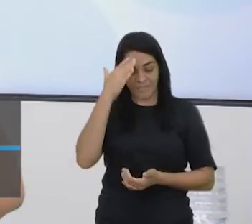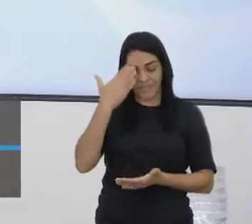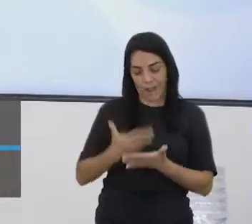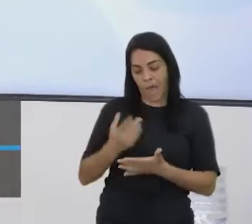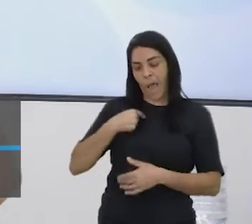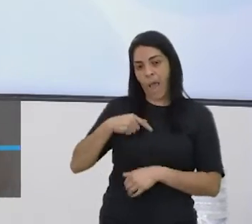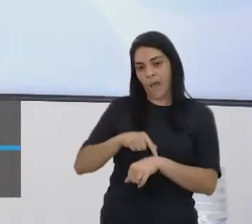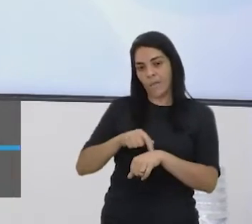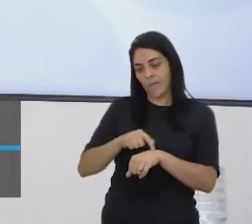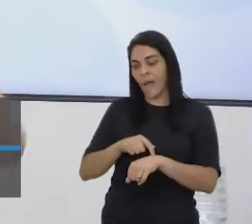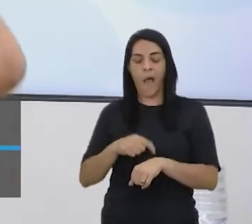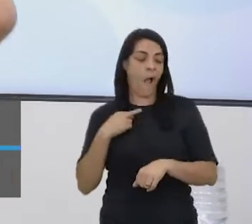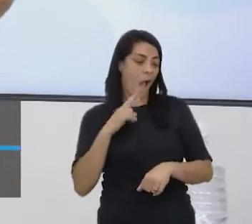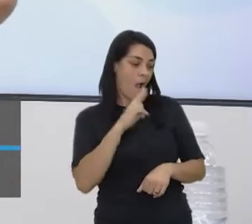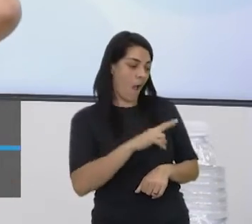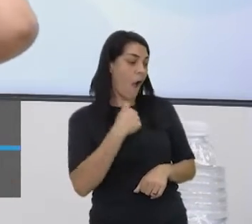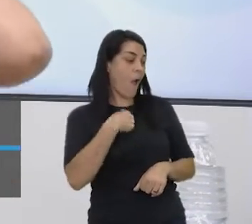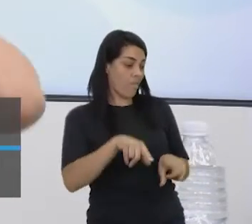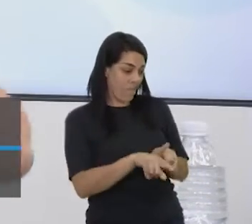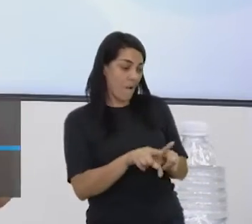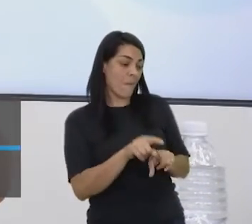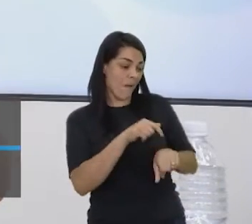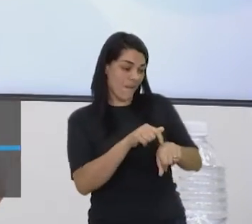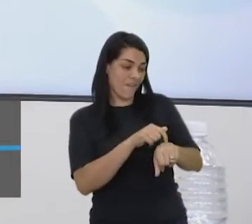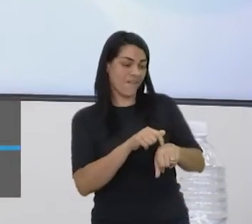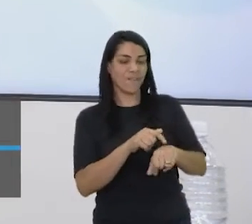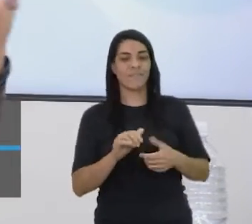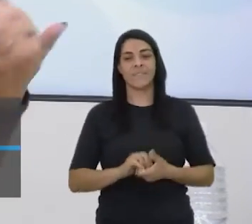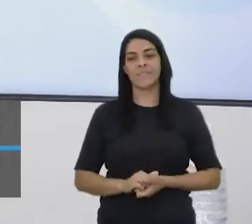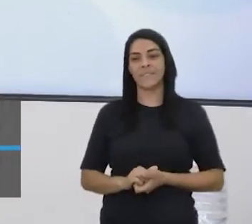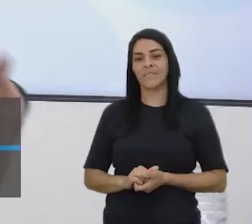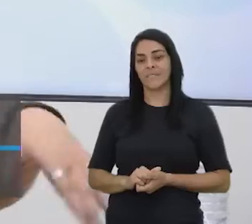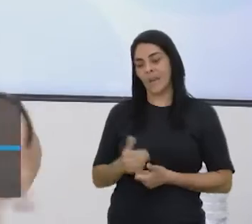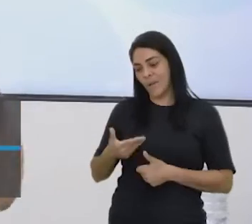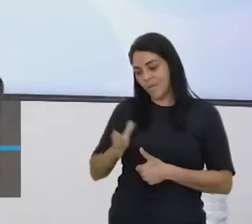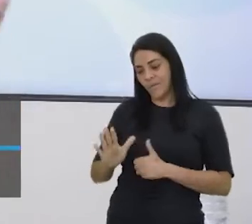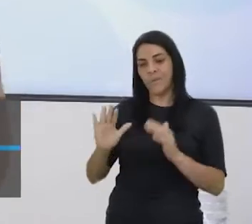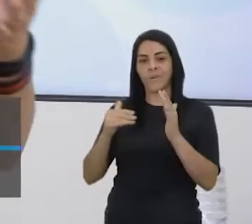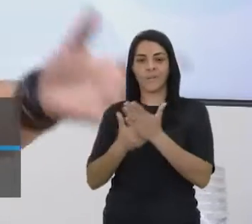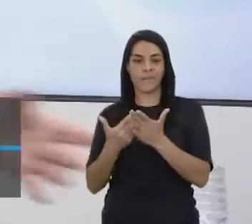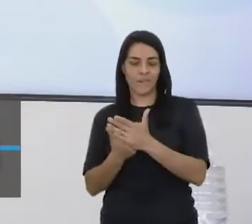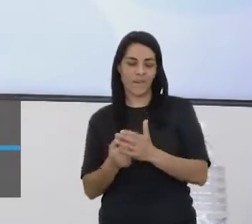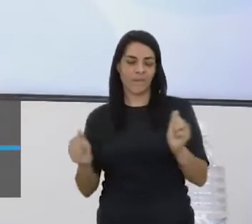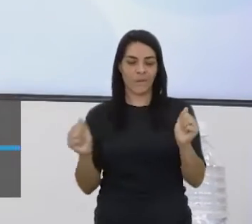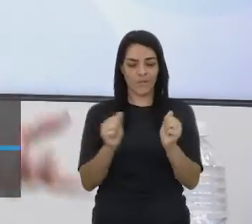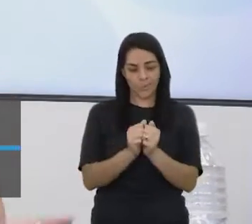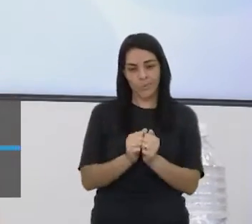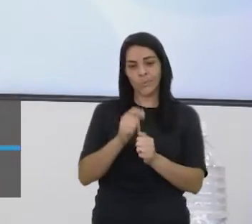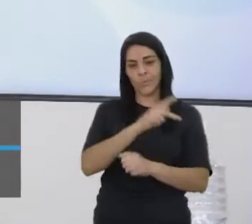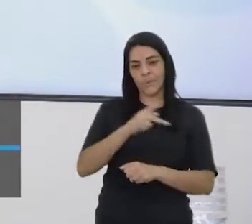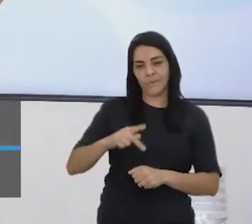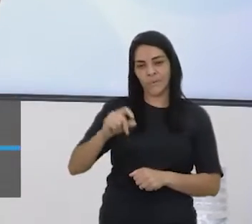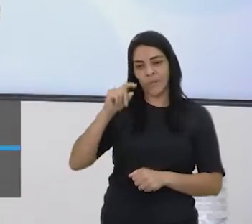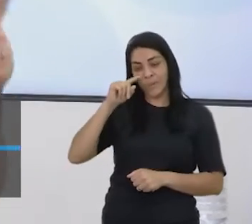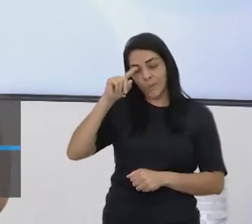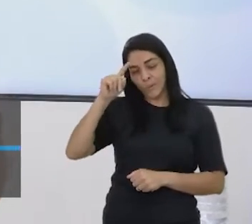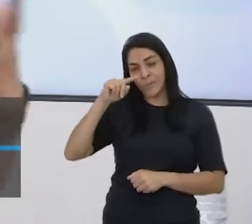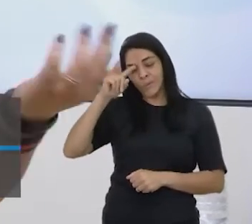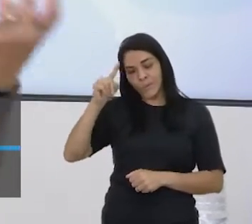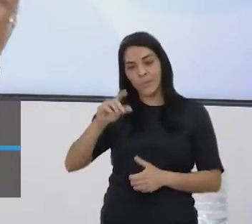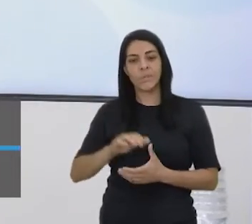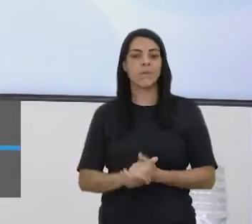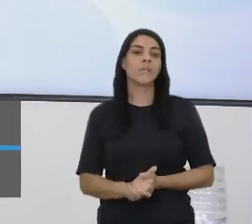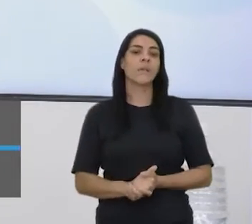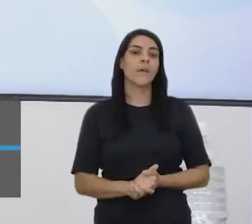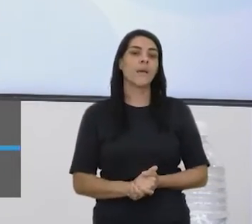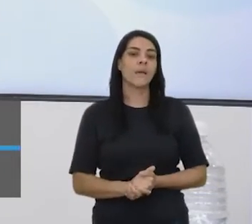que eu tô ansiosa ele Ah eu também ainda bem que eu fui eu dei aula eu tava com a Ju né Depois tava com Jô